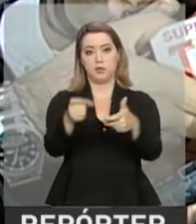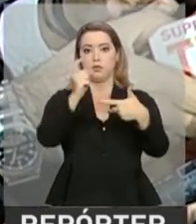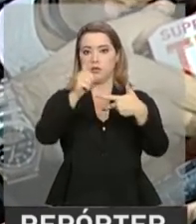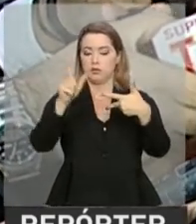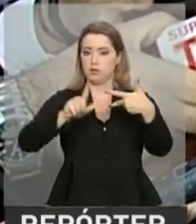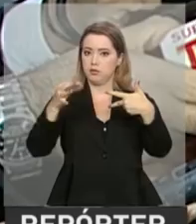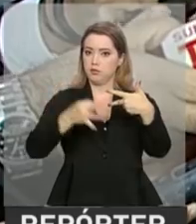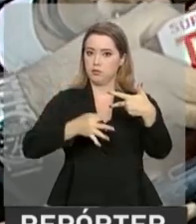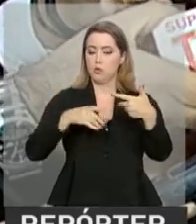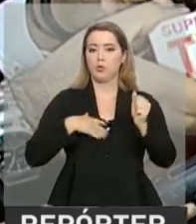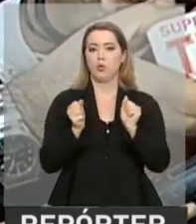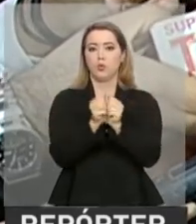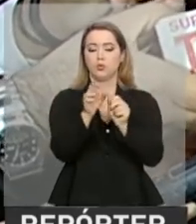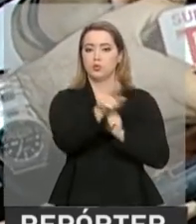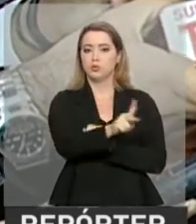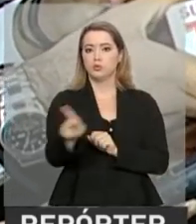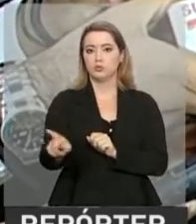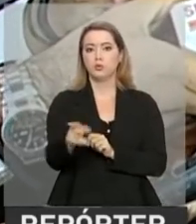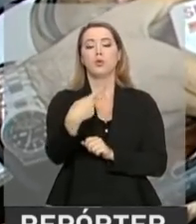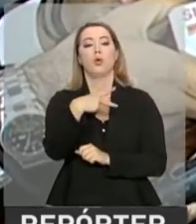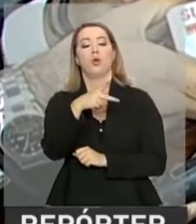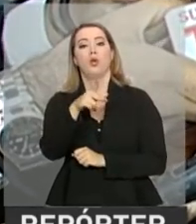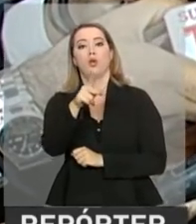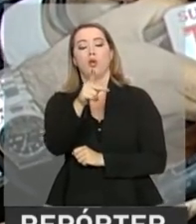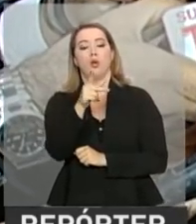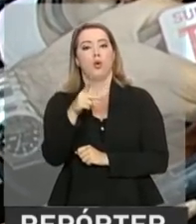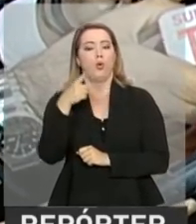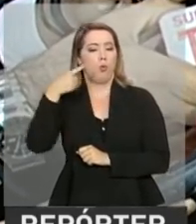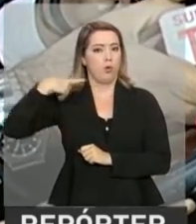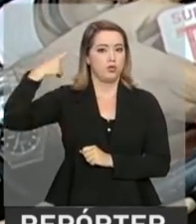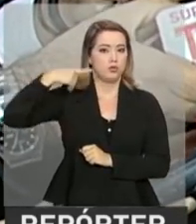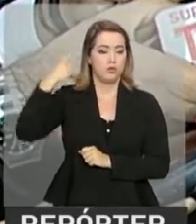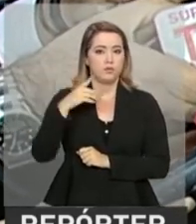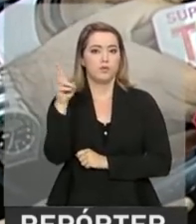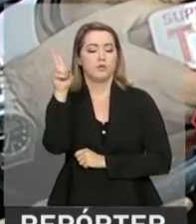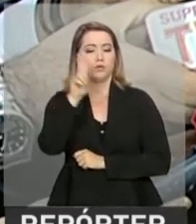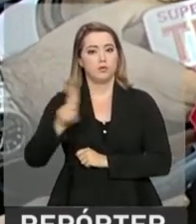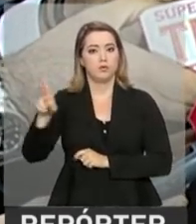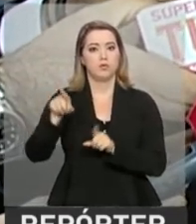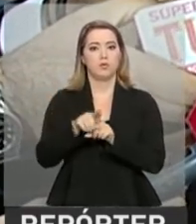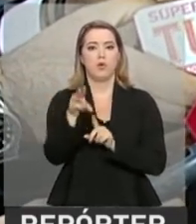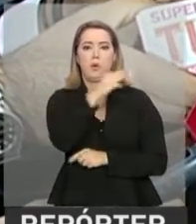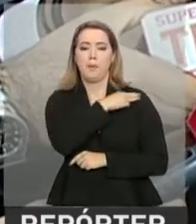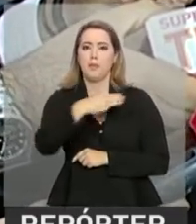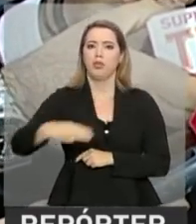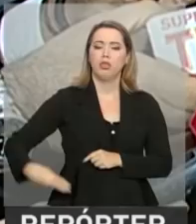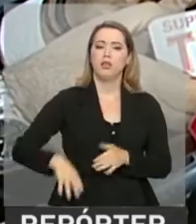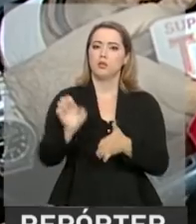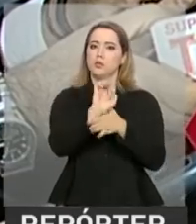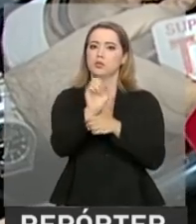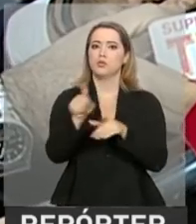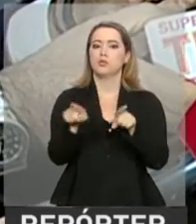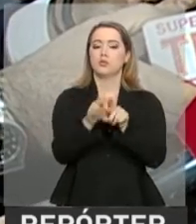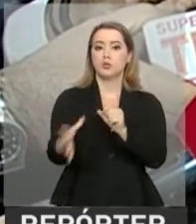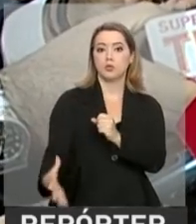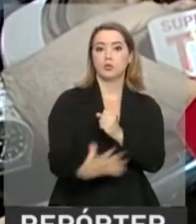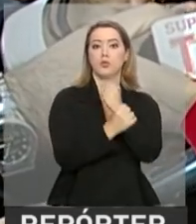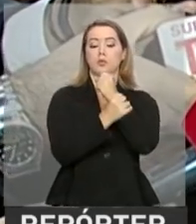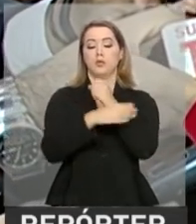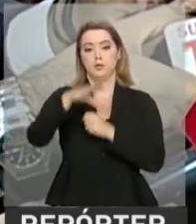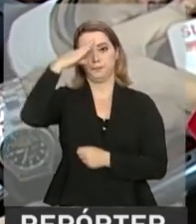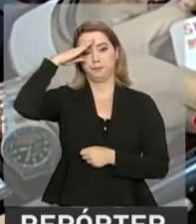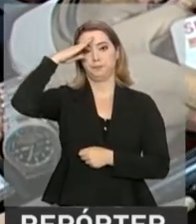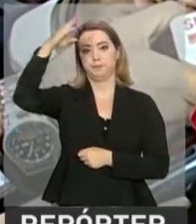seus presidentes, o Procurador-Geral da República, Ministro de Estado e Comandante das